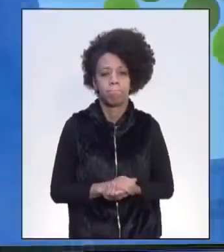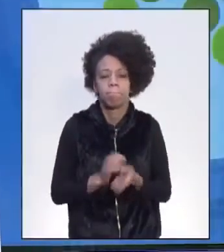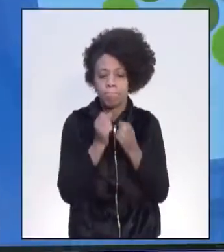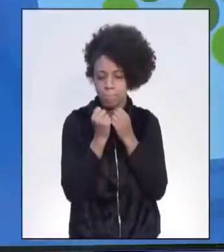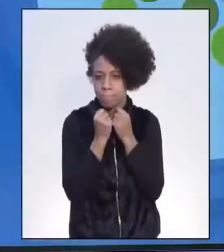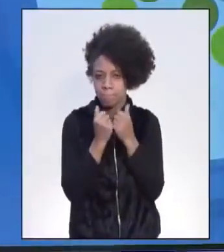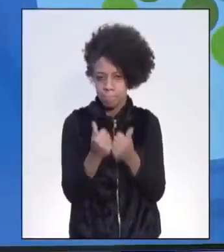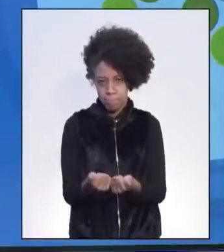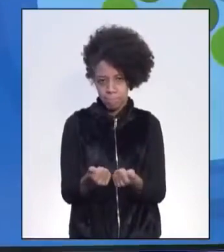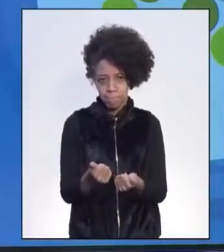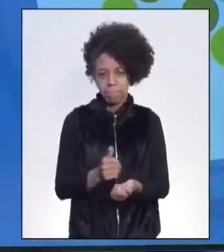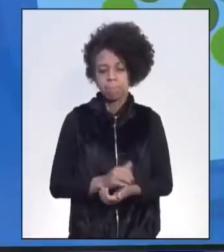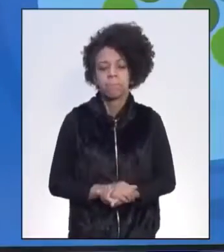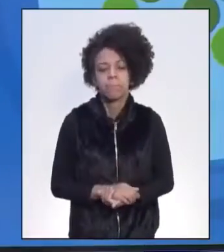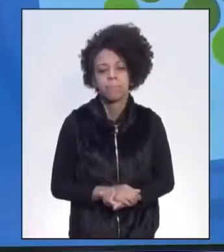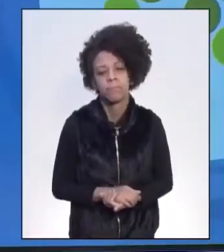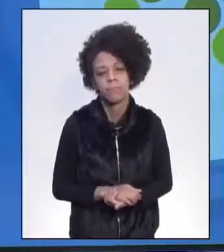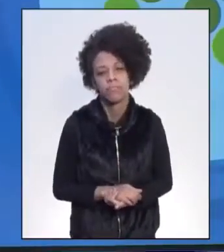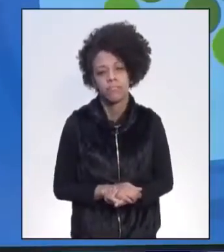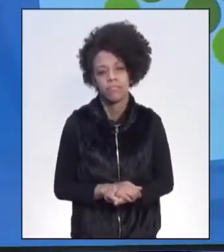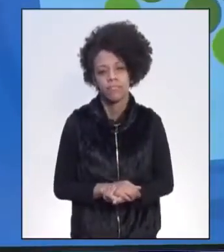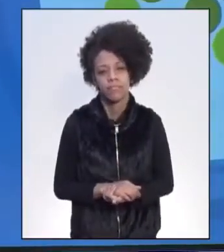bem.